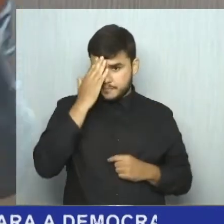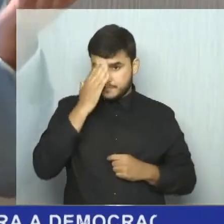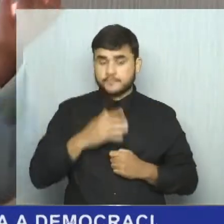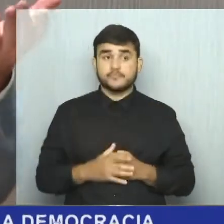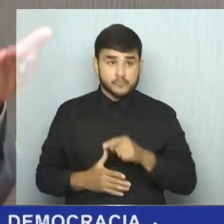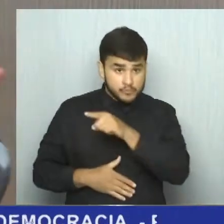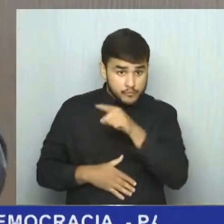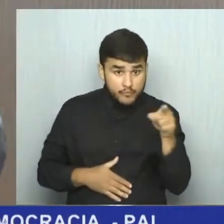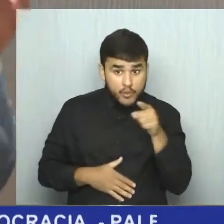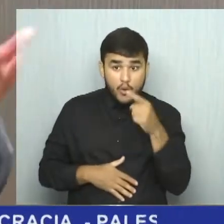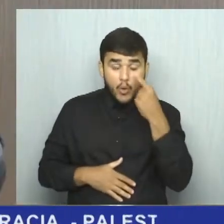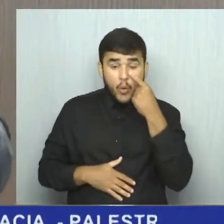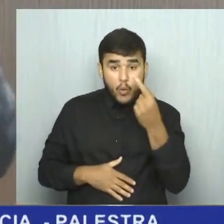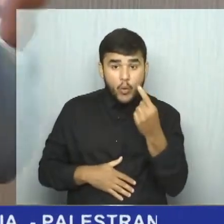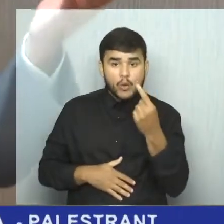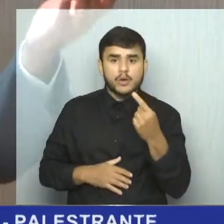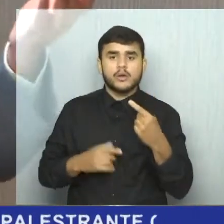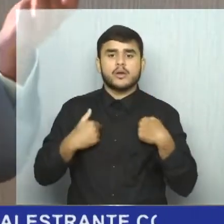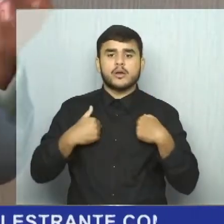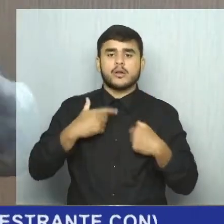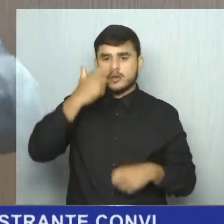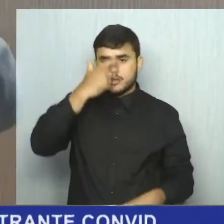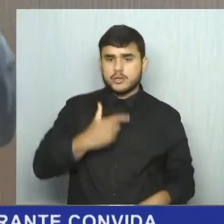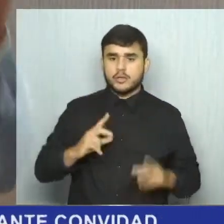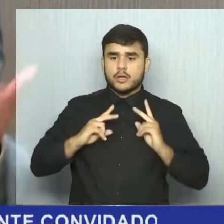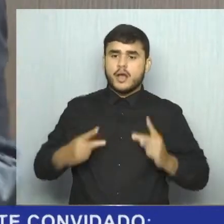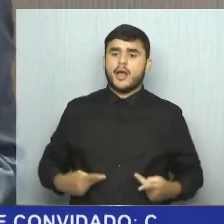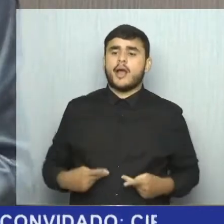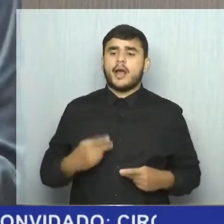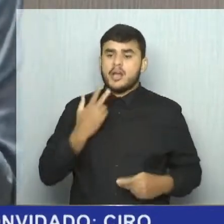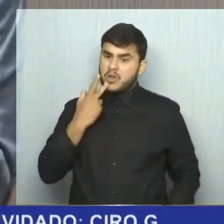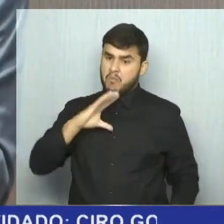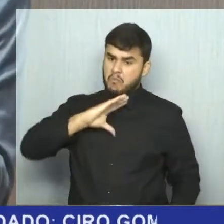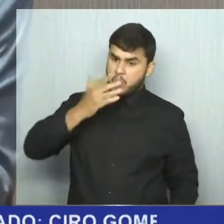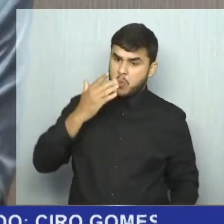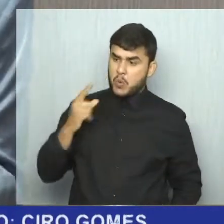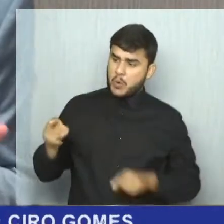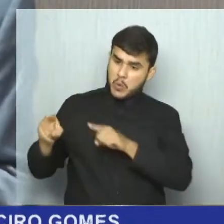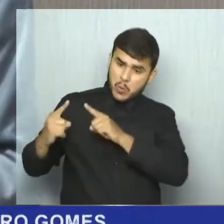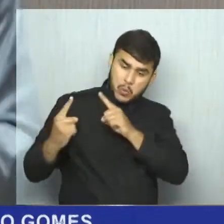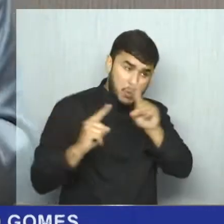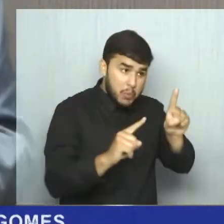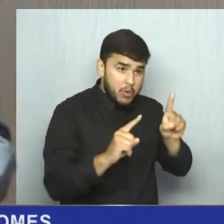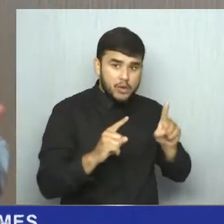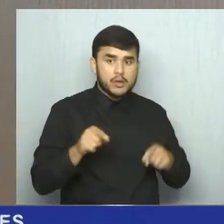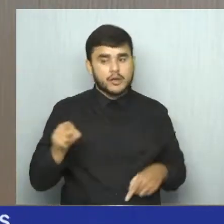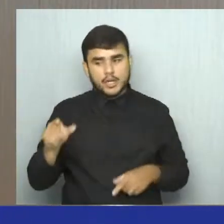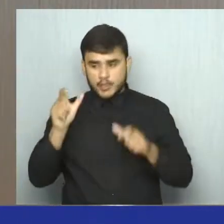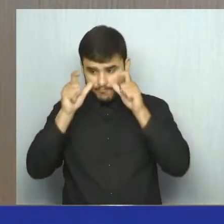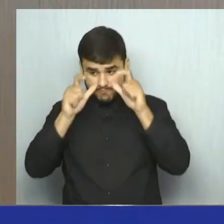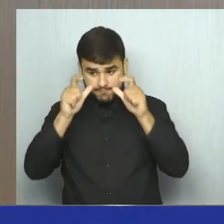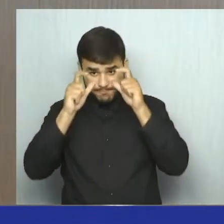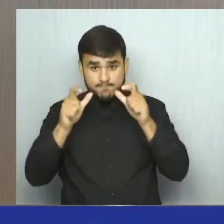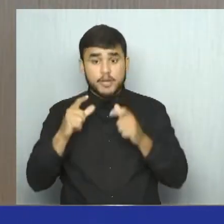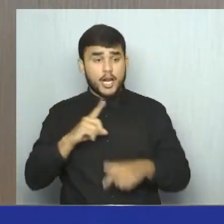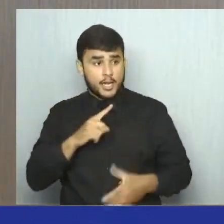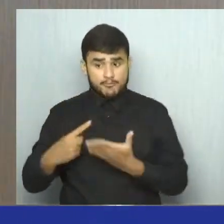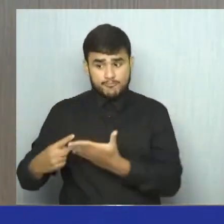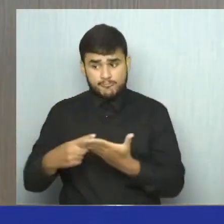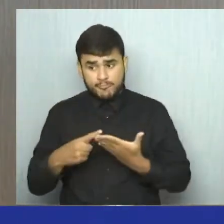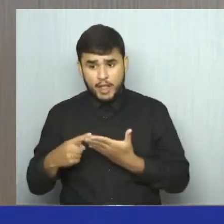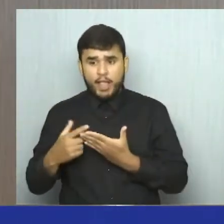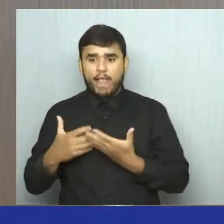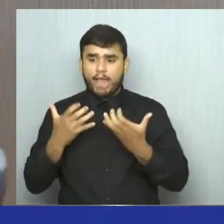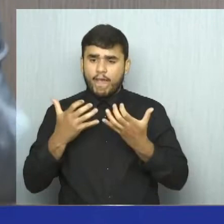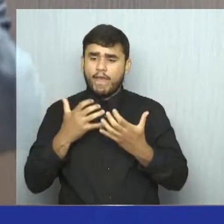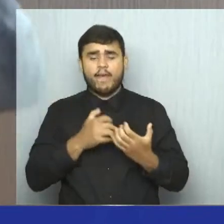acredite que a luta humana é uma luta apenas épica, apenas heróica. Há muito interesse pragmático para que a gente entenda concretamente, e